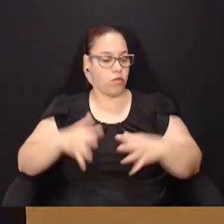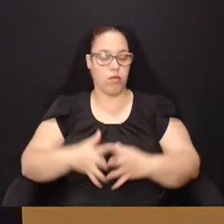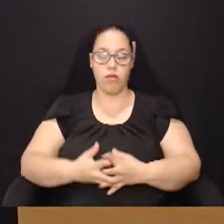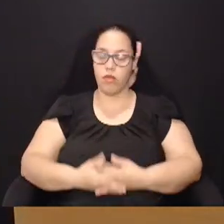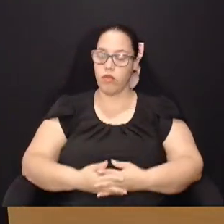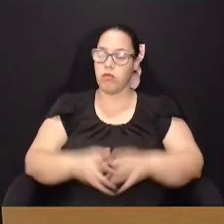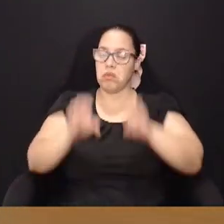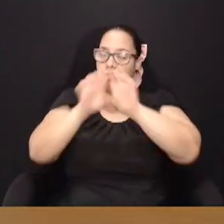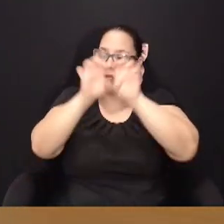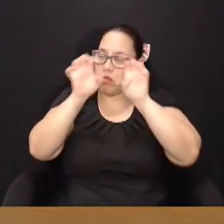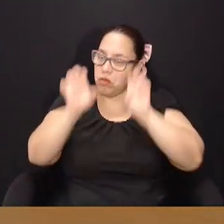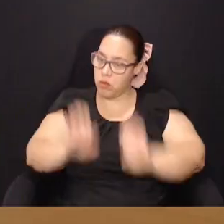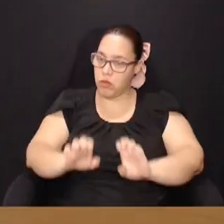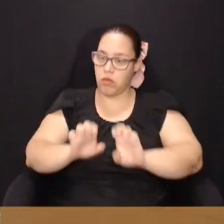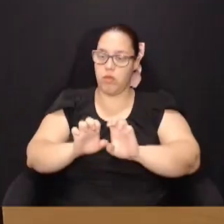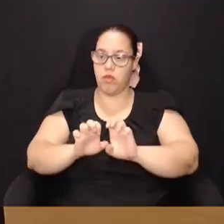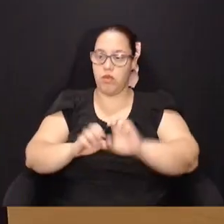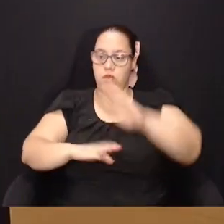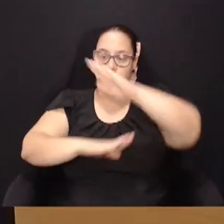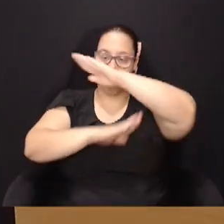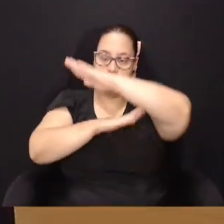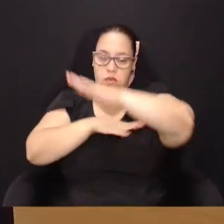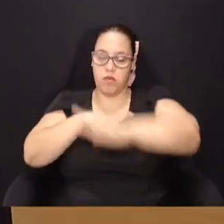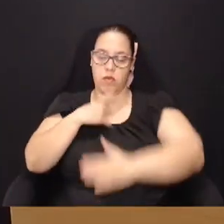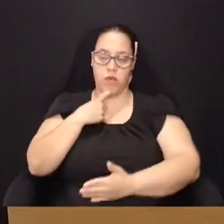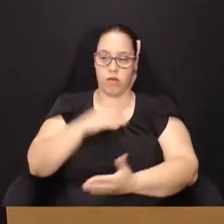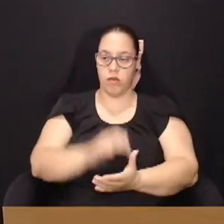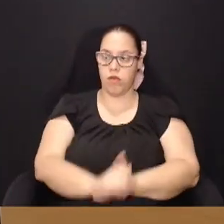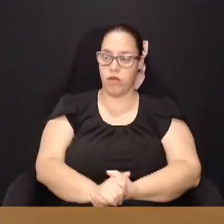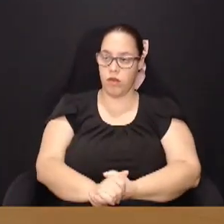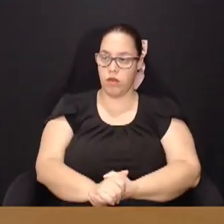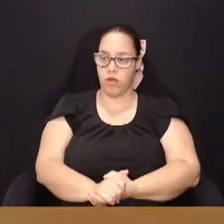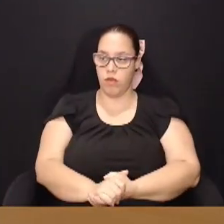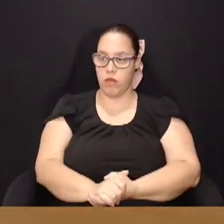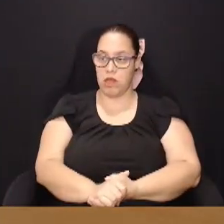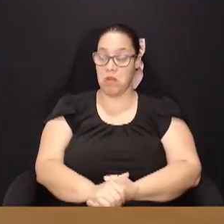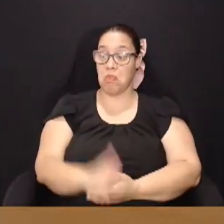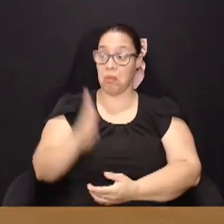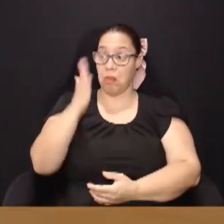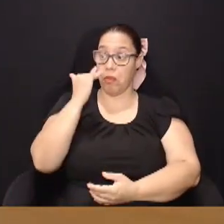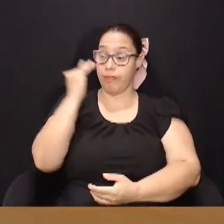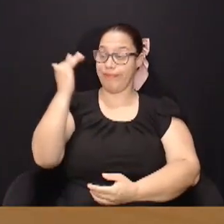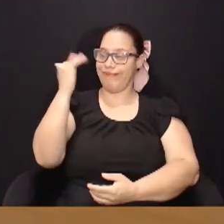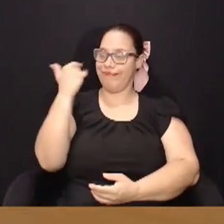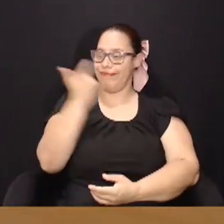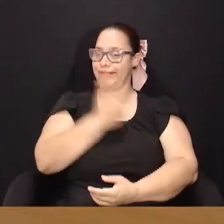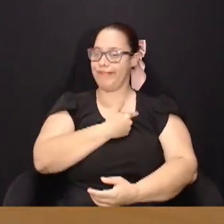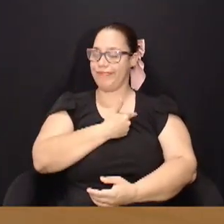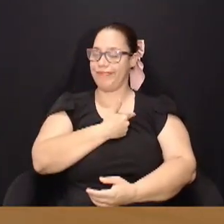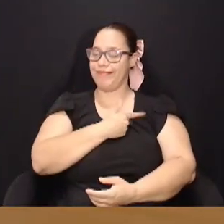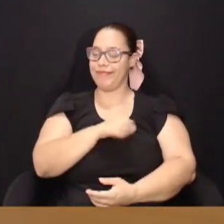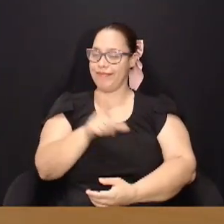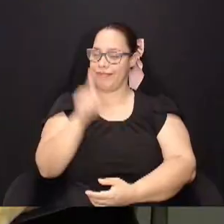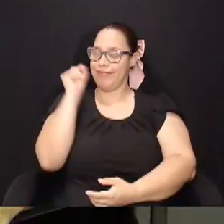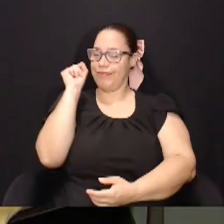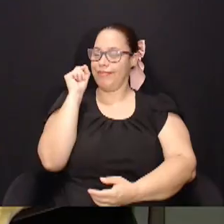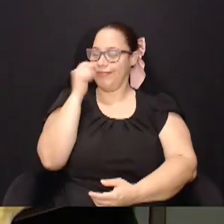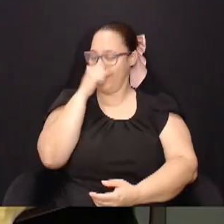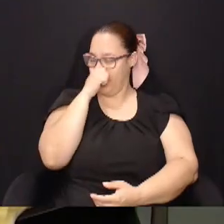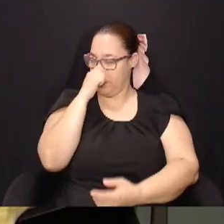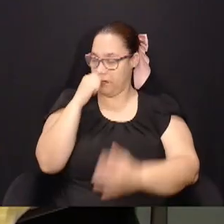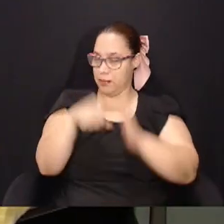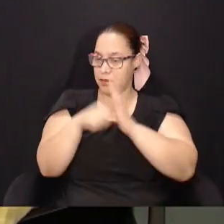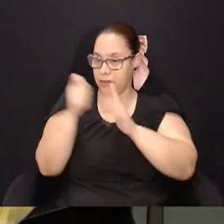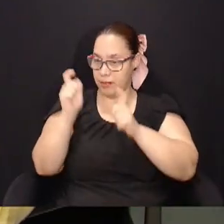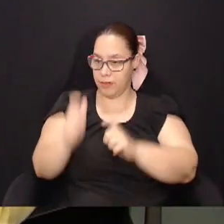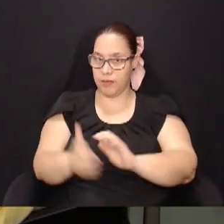Câmara Municipal de Campinas foi um atrativo muito grande para que a gente pudesse escolher como o primeiro local. De fato,